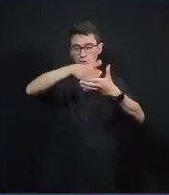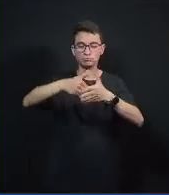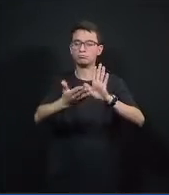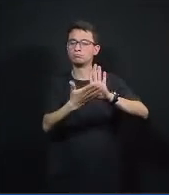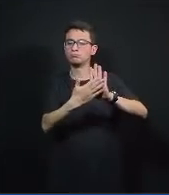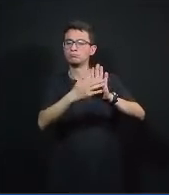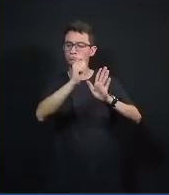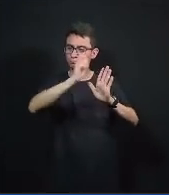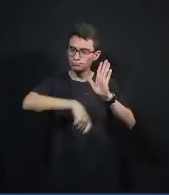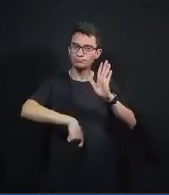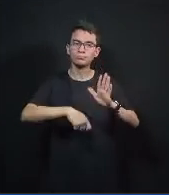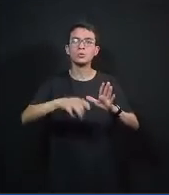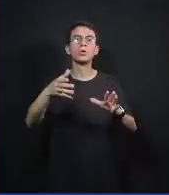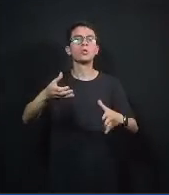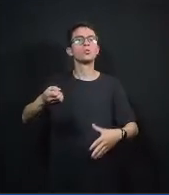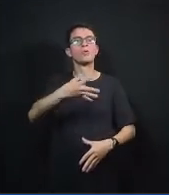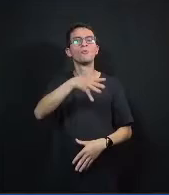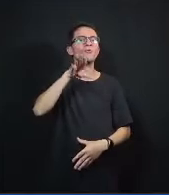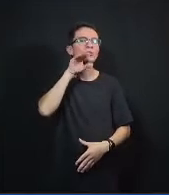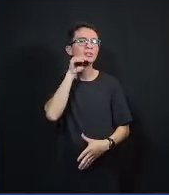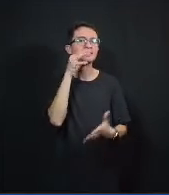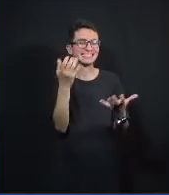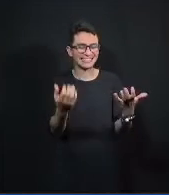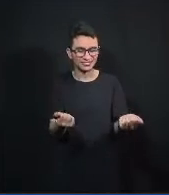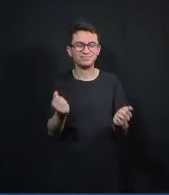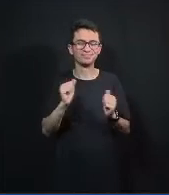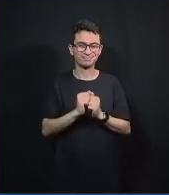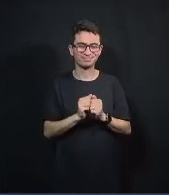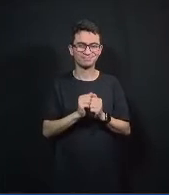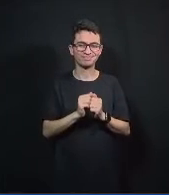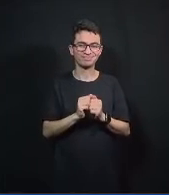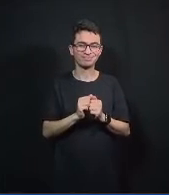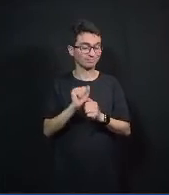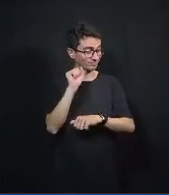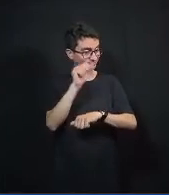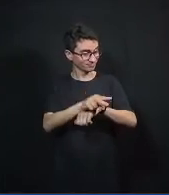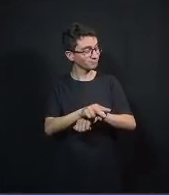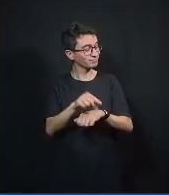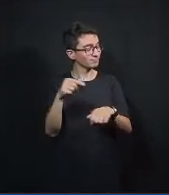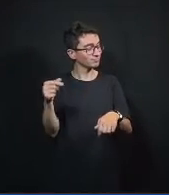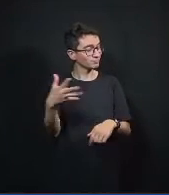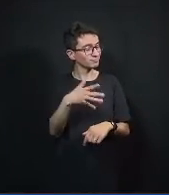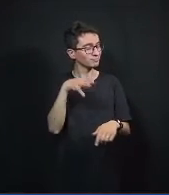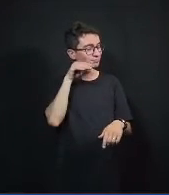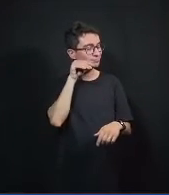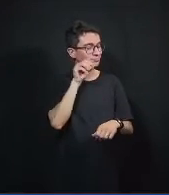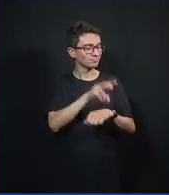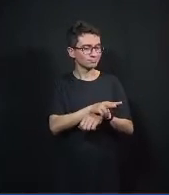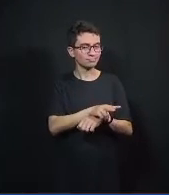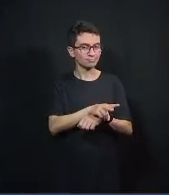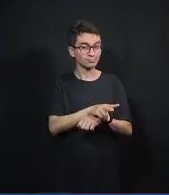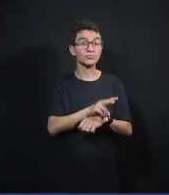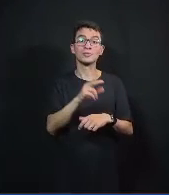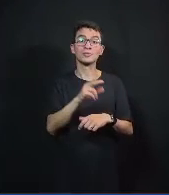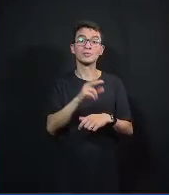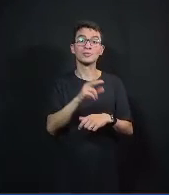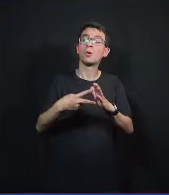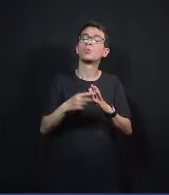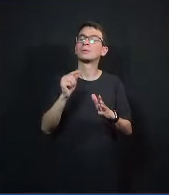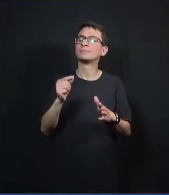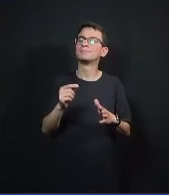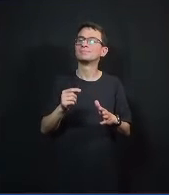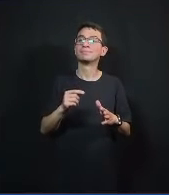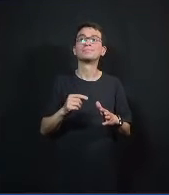cadastro de um novo funcionário. Ou seja, uma série de consequências para os atos da vida civil. Até por